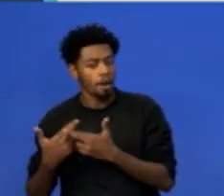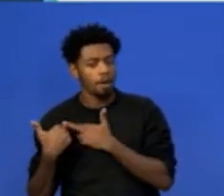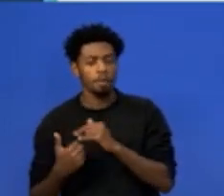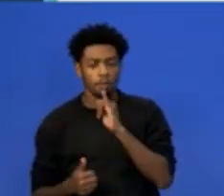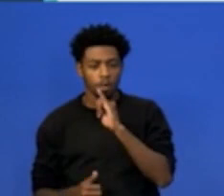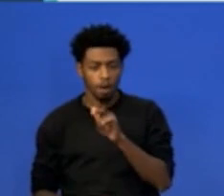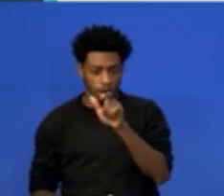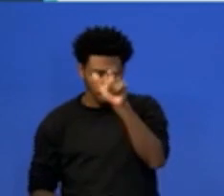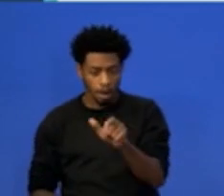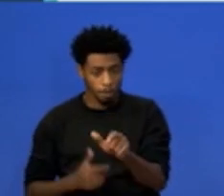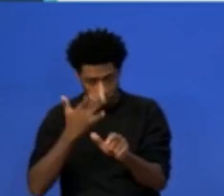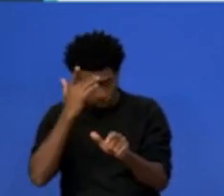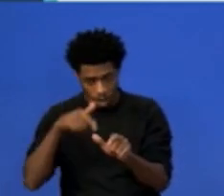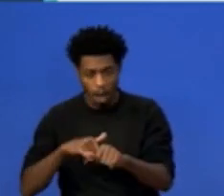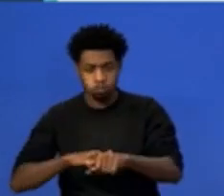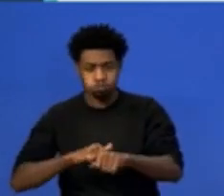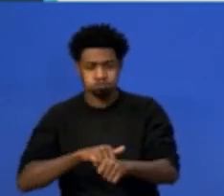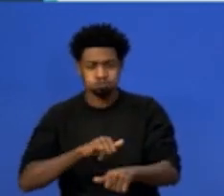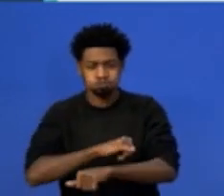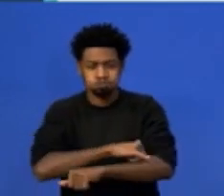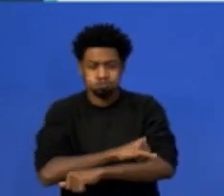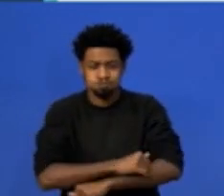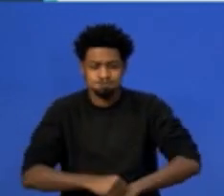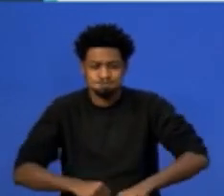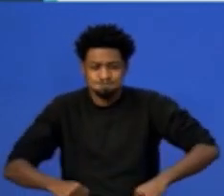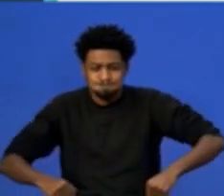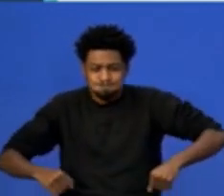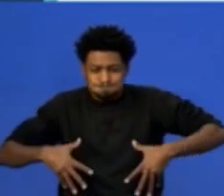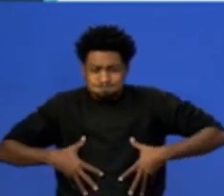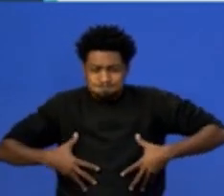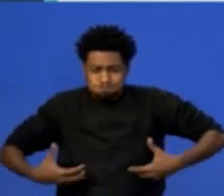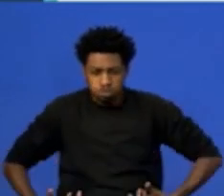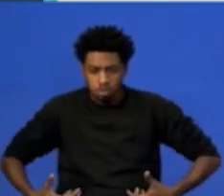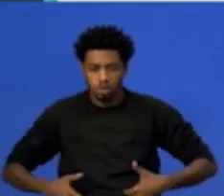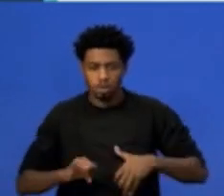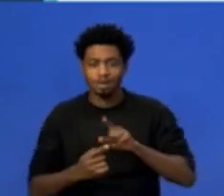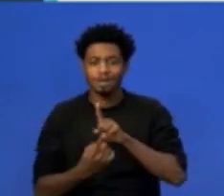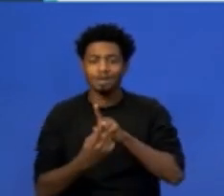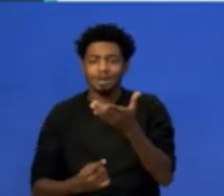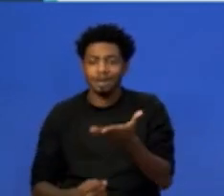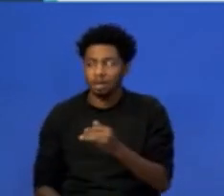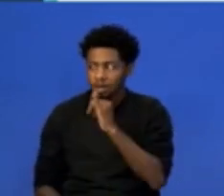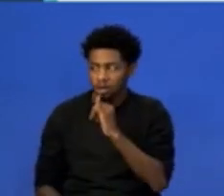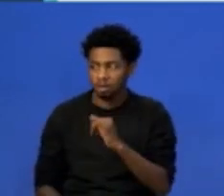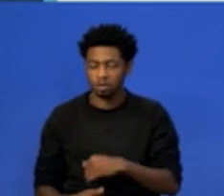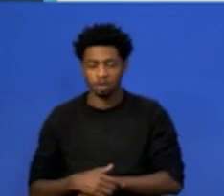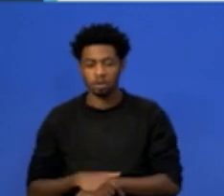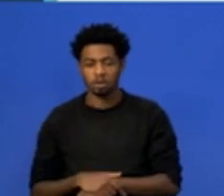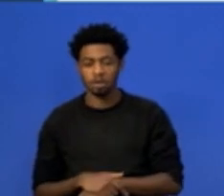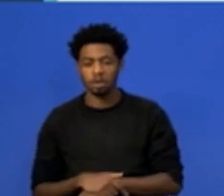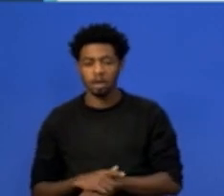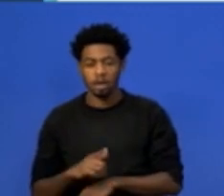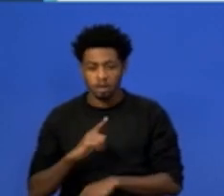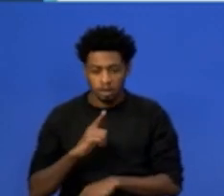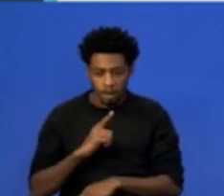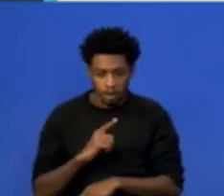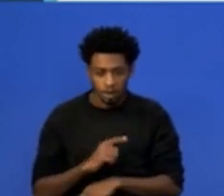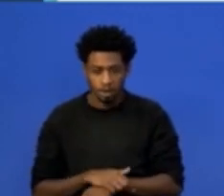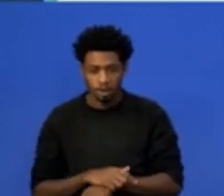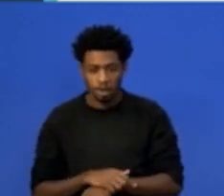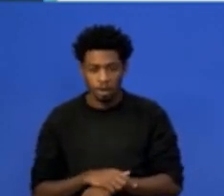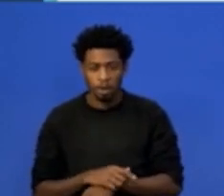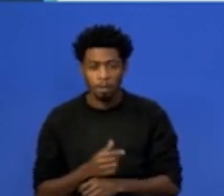obesidade mórbida. Cobertura obrigatória para clientes com planos que incluem cirurgia. Então, a parte